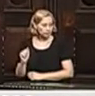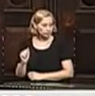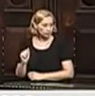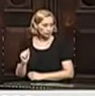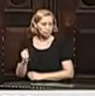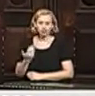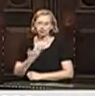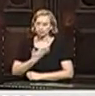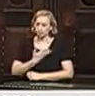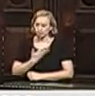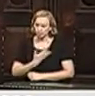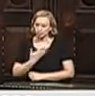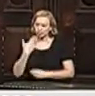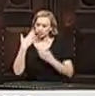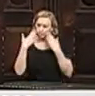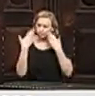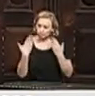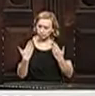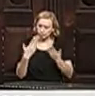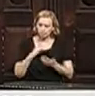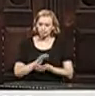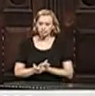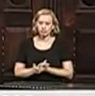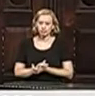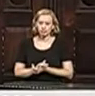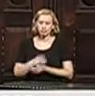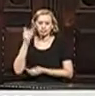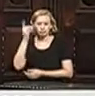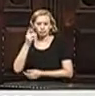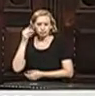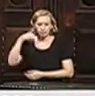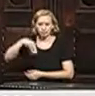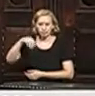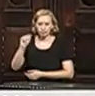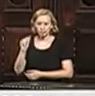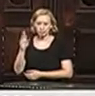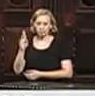ainda presentes, deputada Marta Rocha,